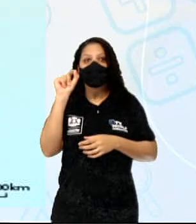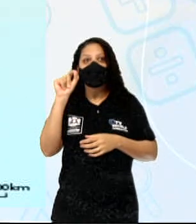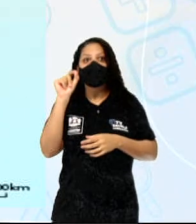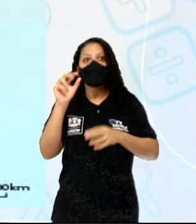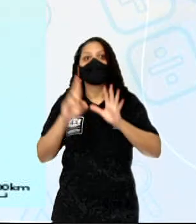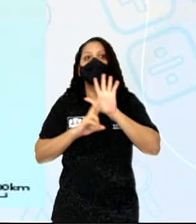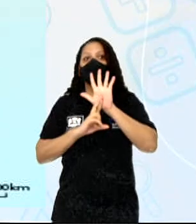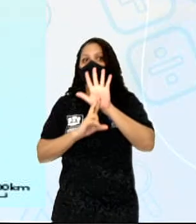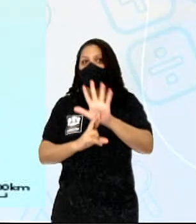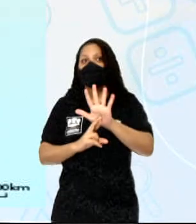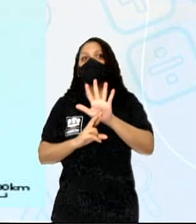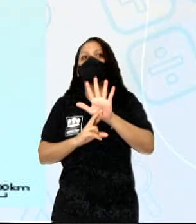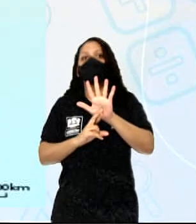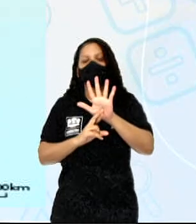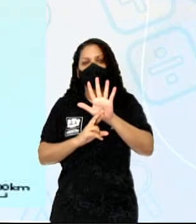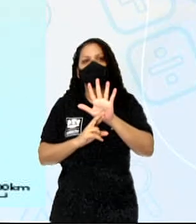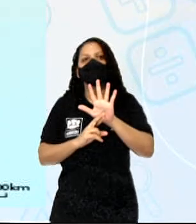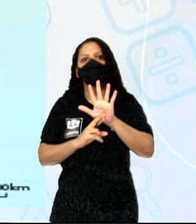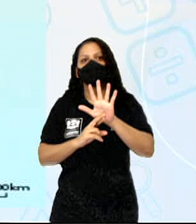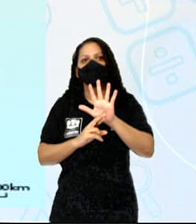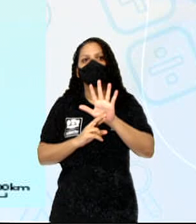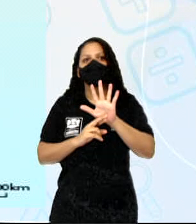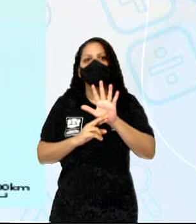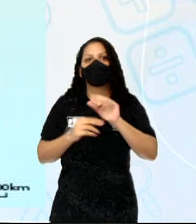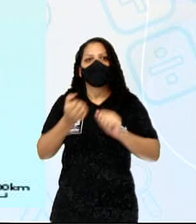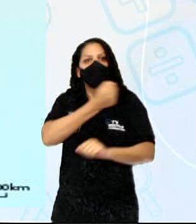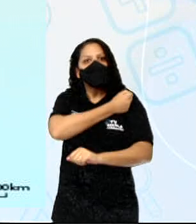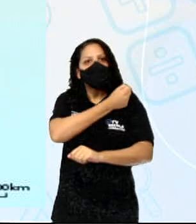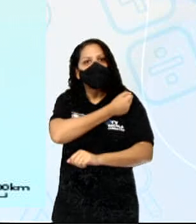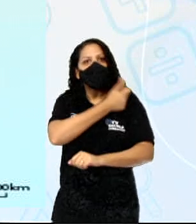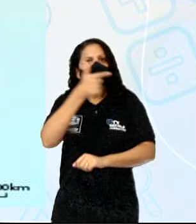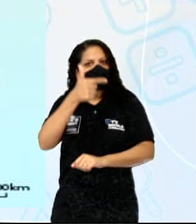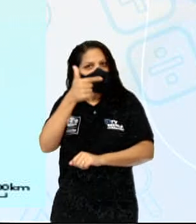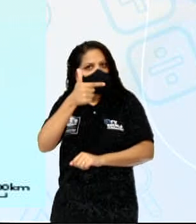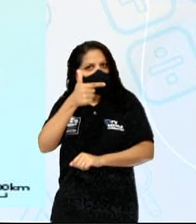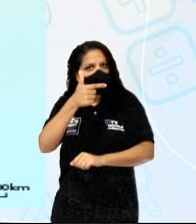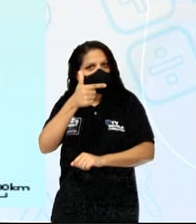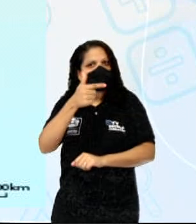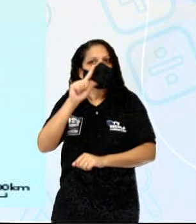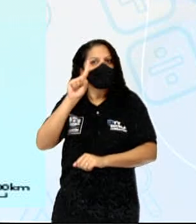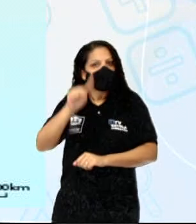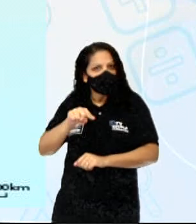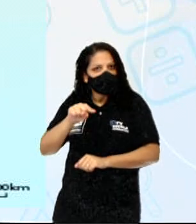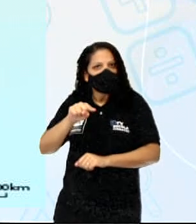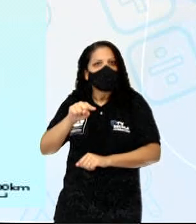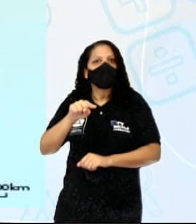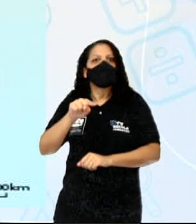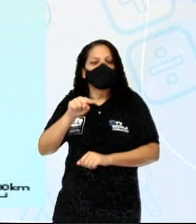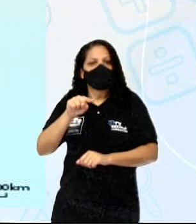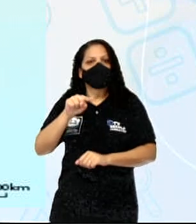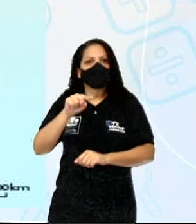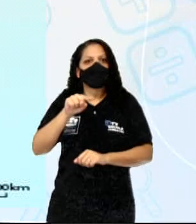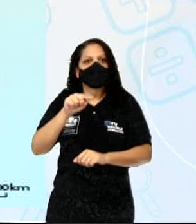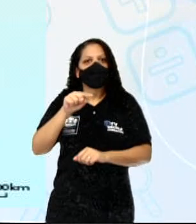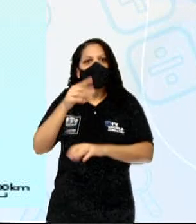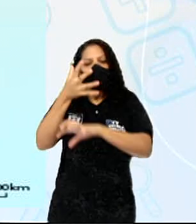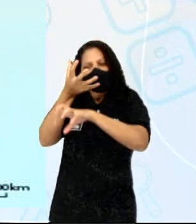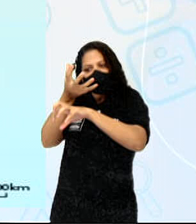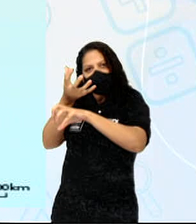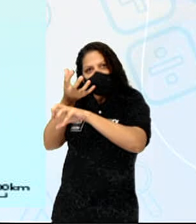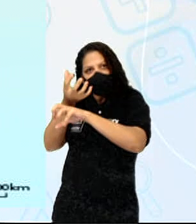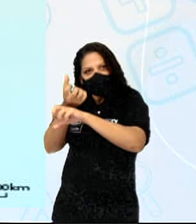número 2, é a nossa querida Caatinga, da região do sertão nordestino, e é